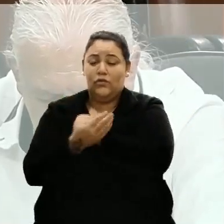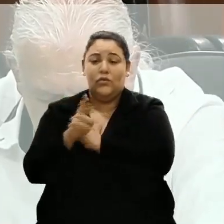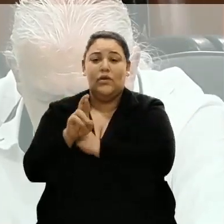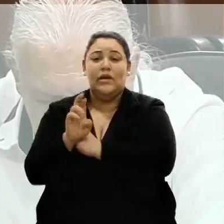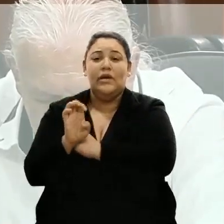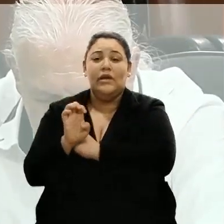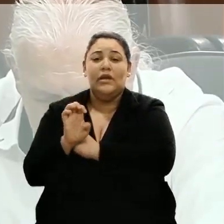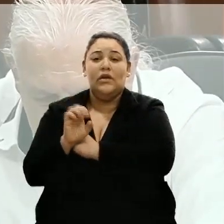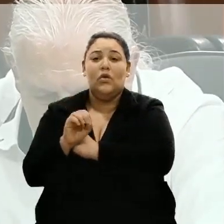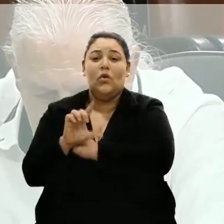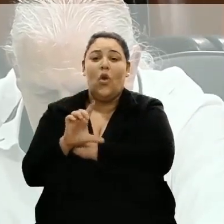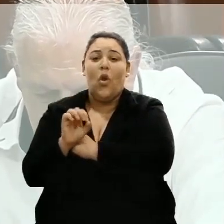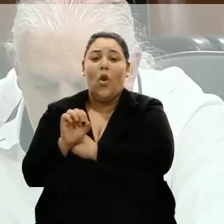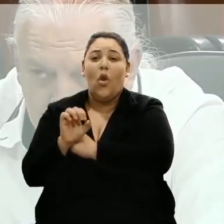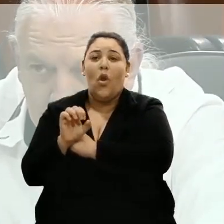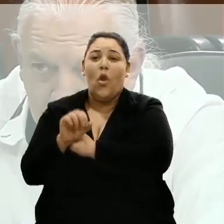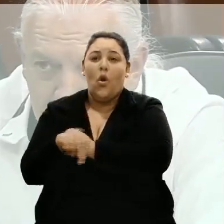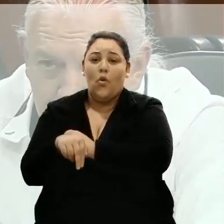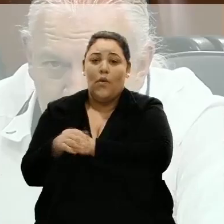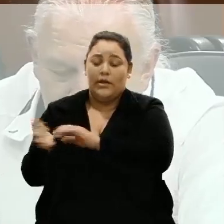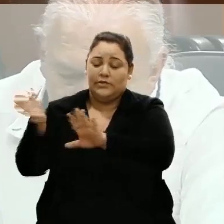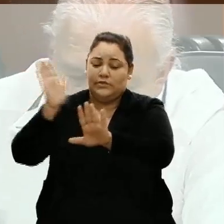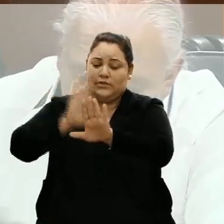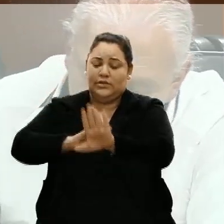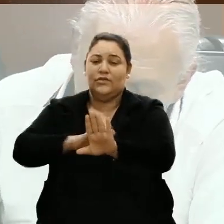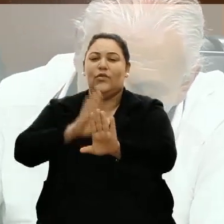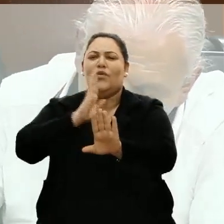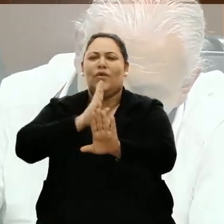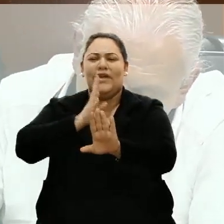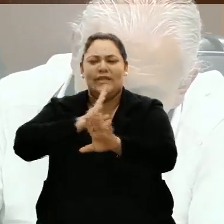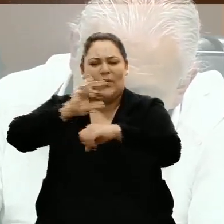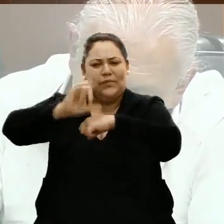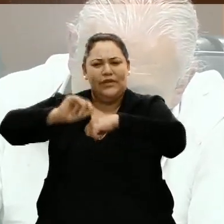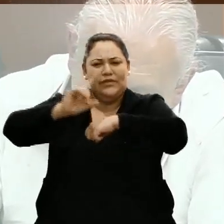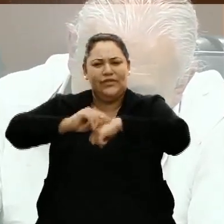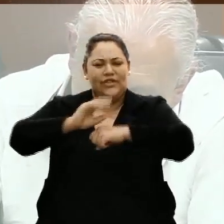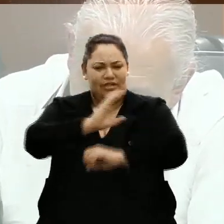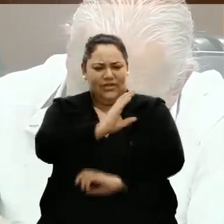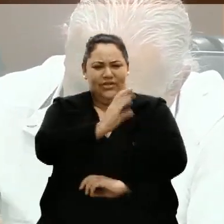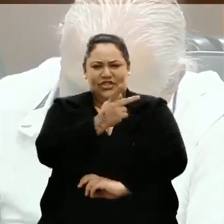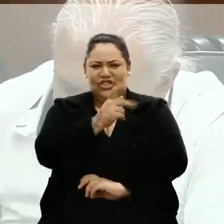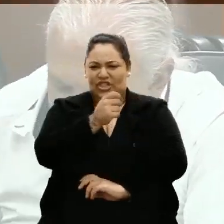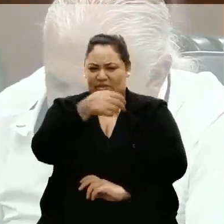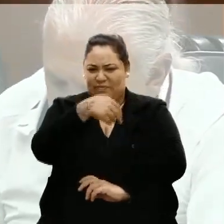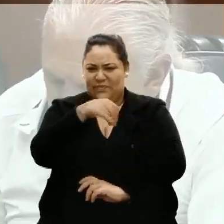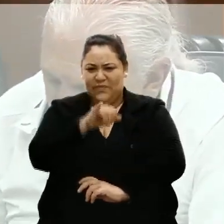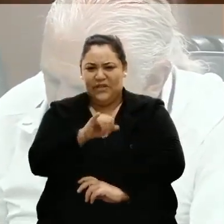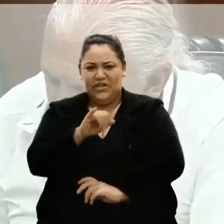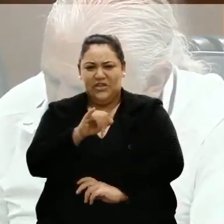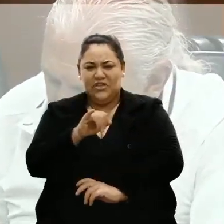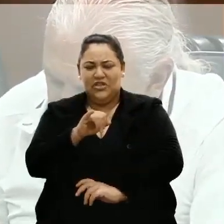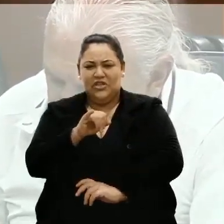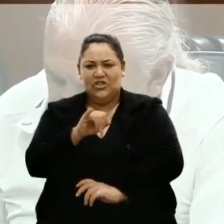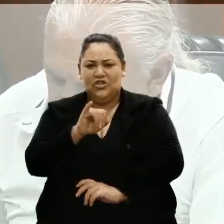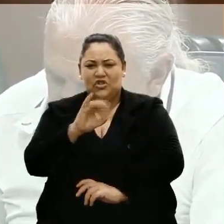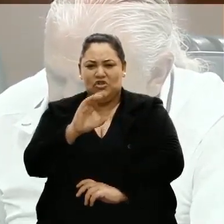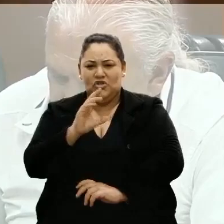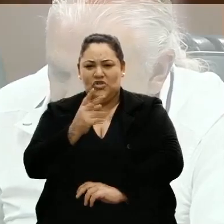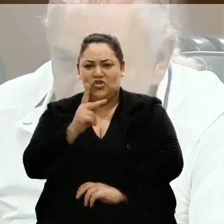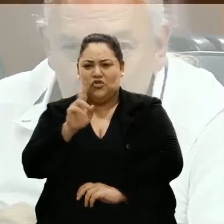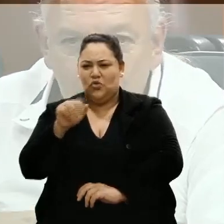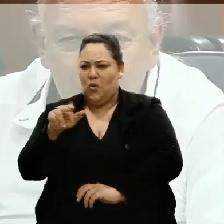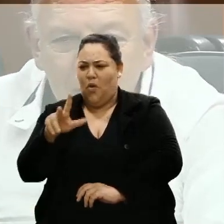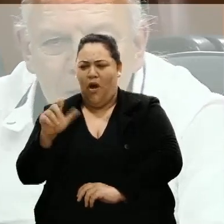conhecido popularmente como Chamichunga, tá? Aquele local as pessoas estão morando do lado do Tega. Cada vez que chove